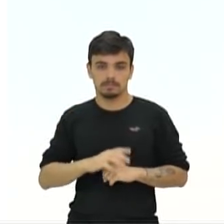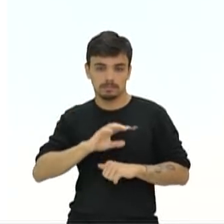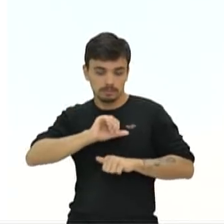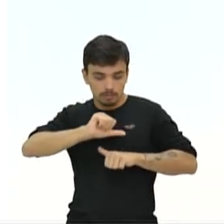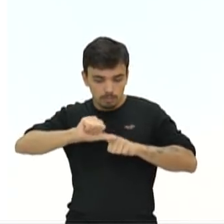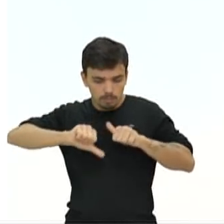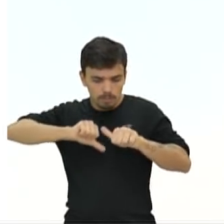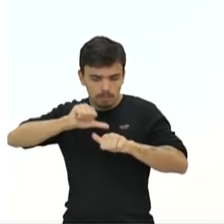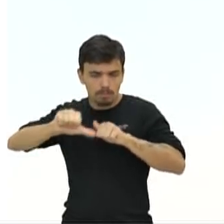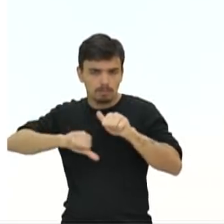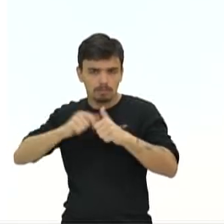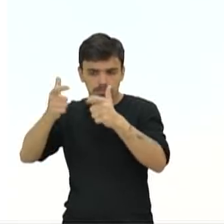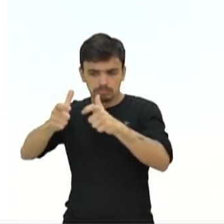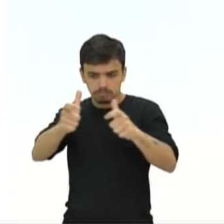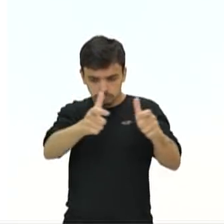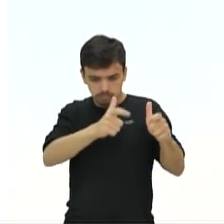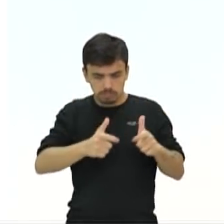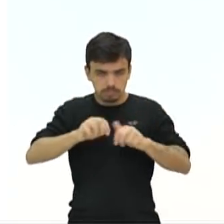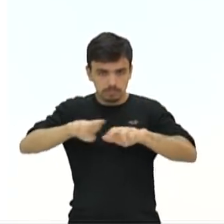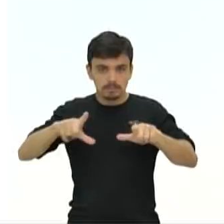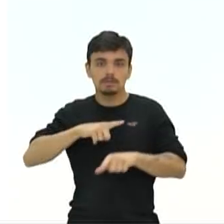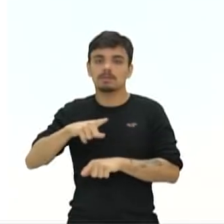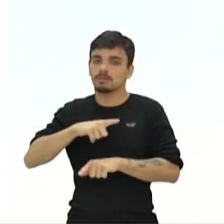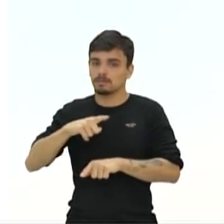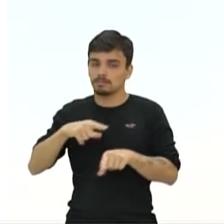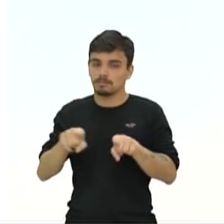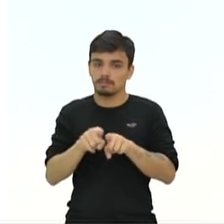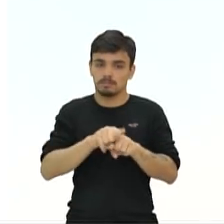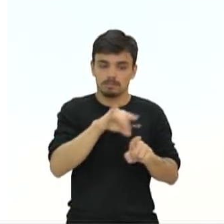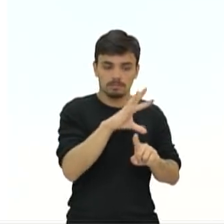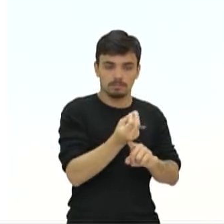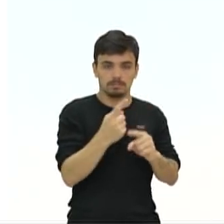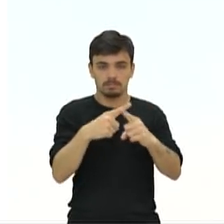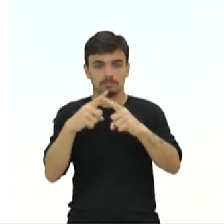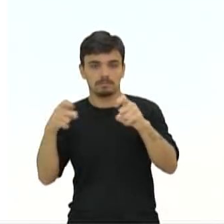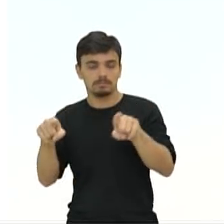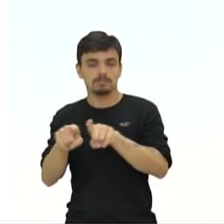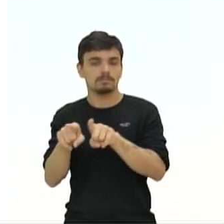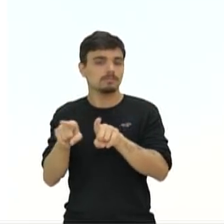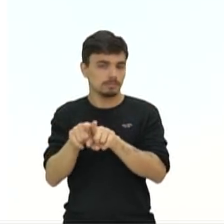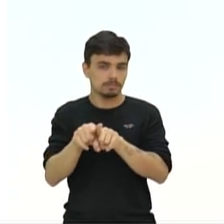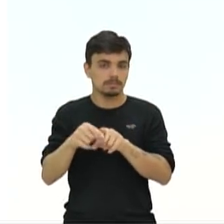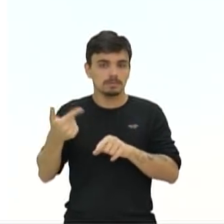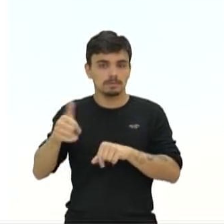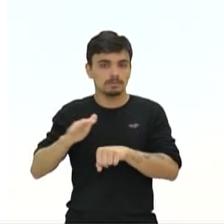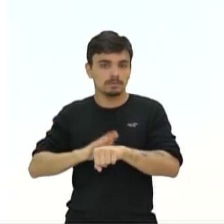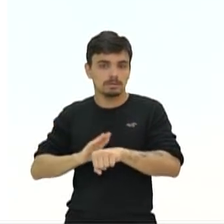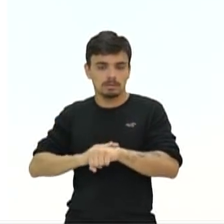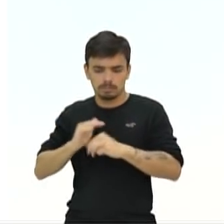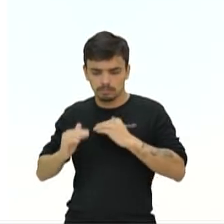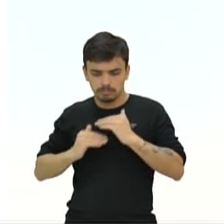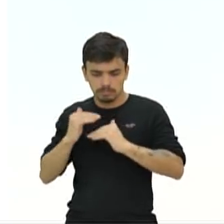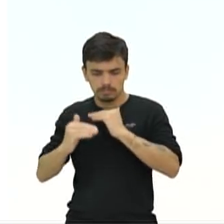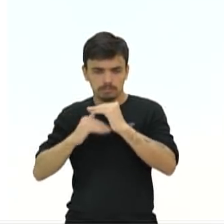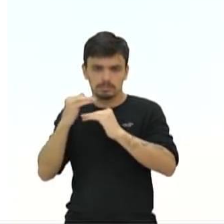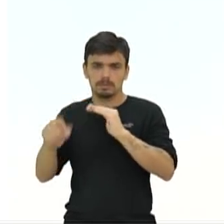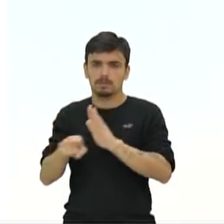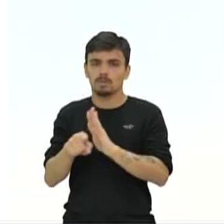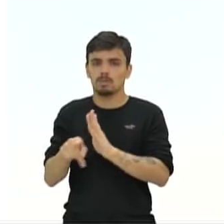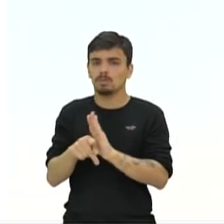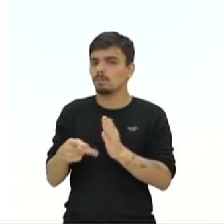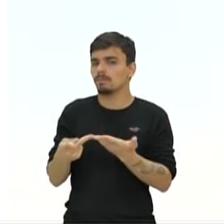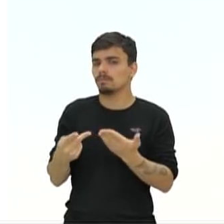mudanças em todas as áreas, né? Nós tivemos as áreas das artes, das ciências, né? E o tempo, como se